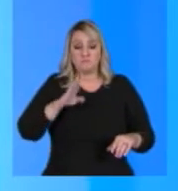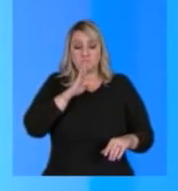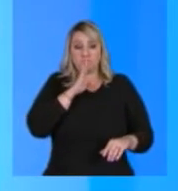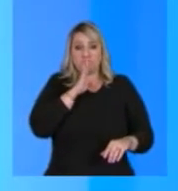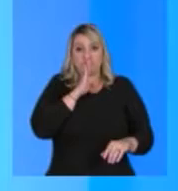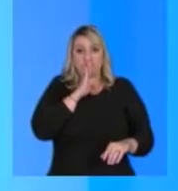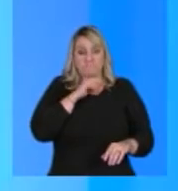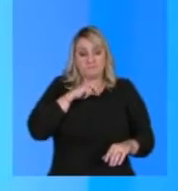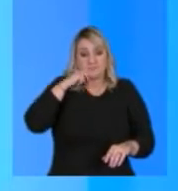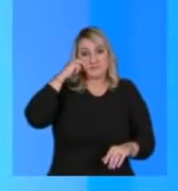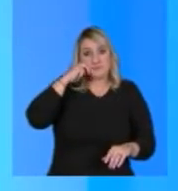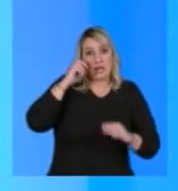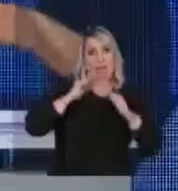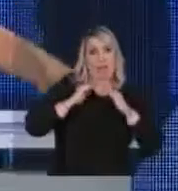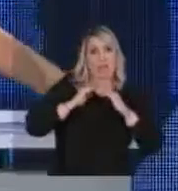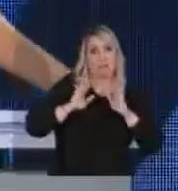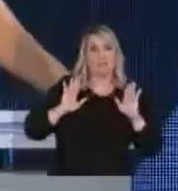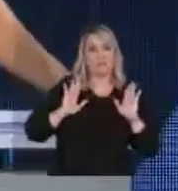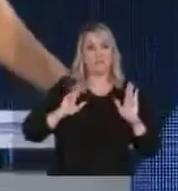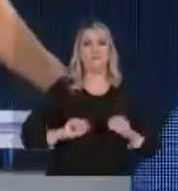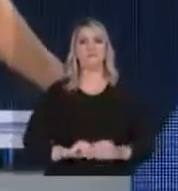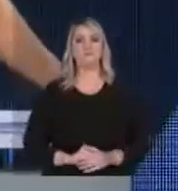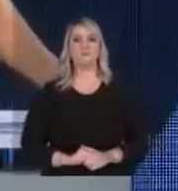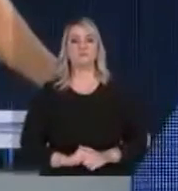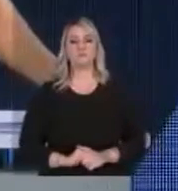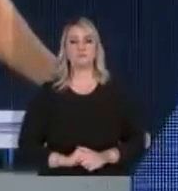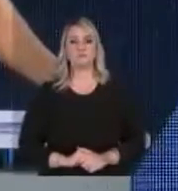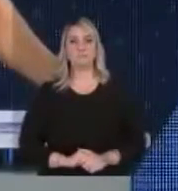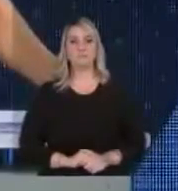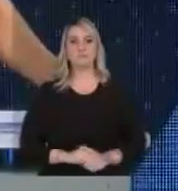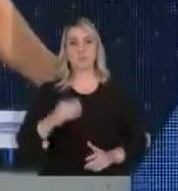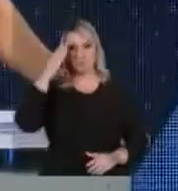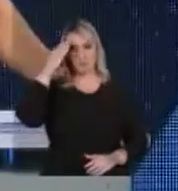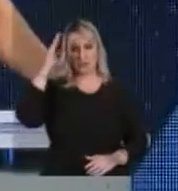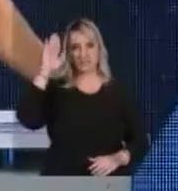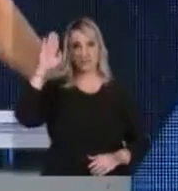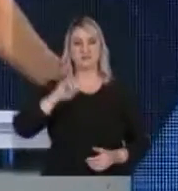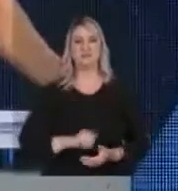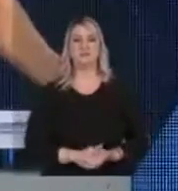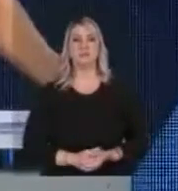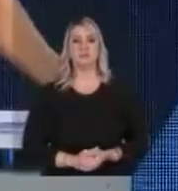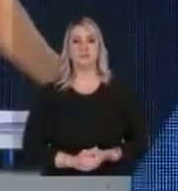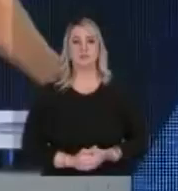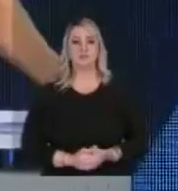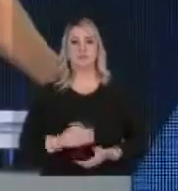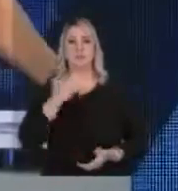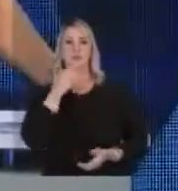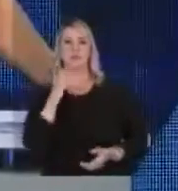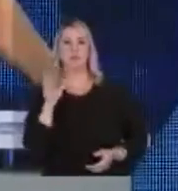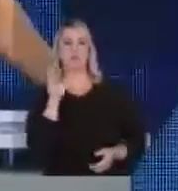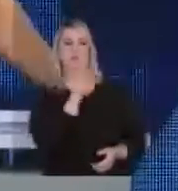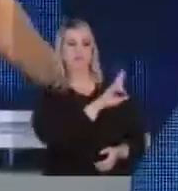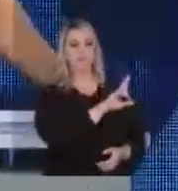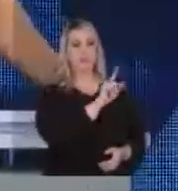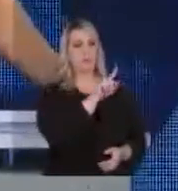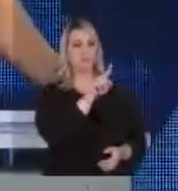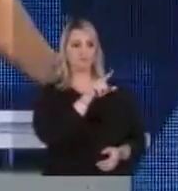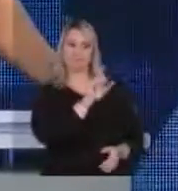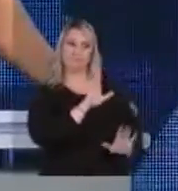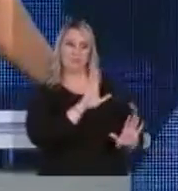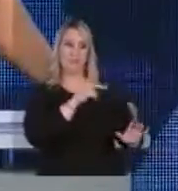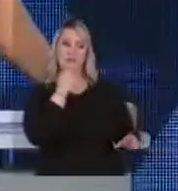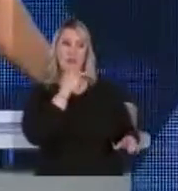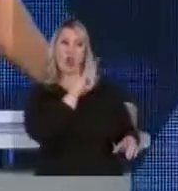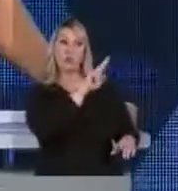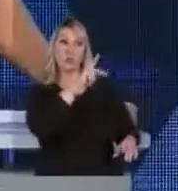com vergonha obrigada candidato a candidato pedro paulo pediu direito de resposta mas o senhor não foi citado